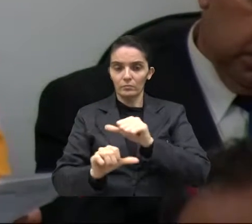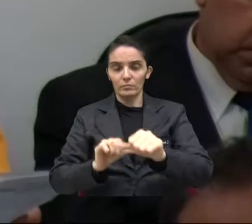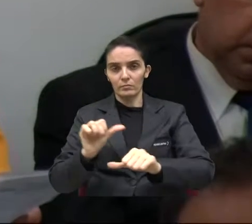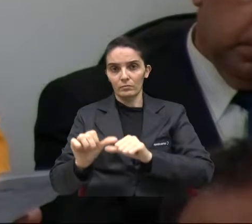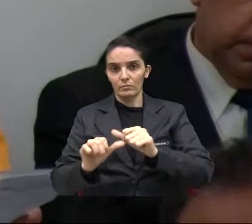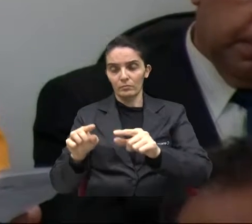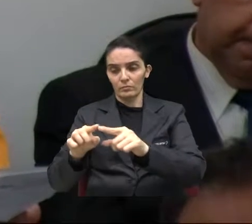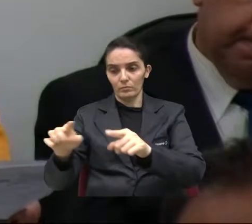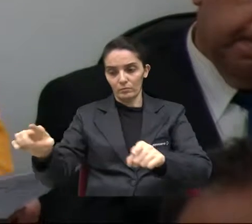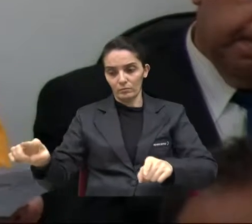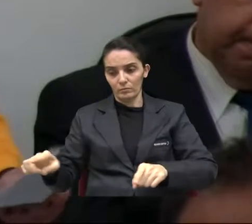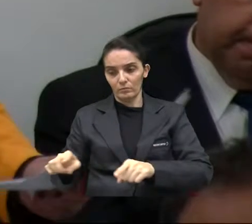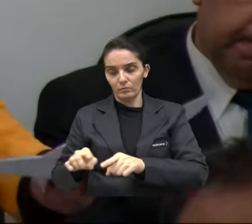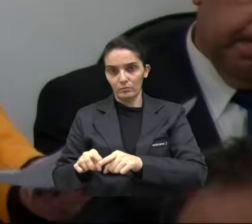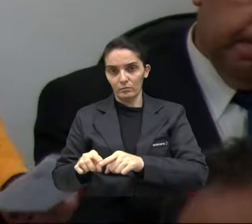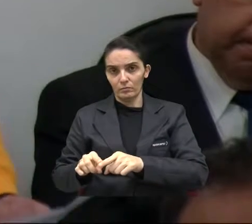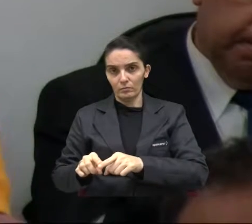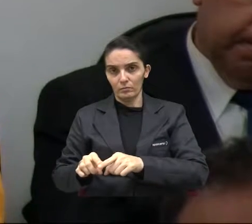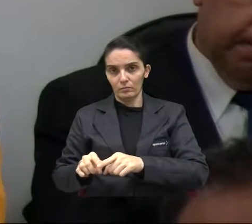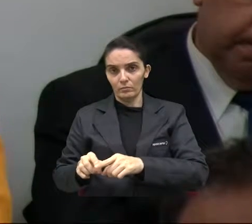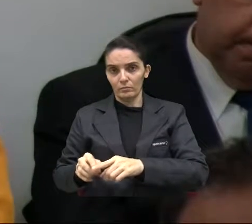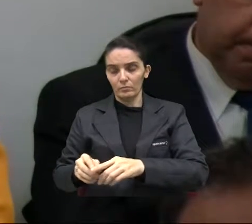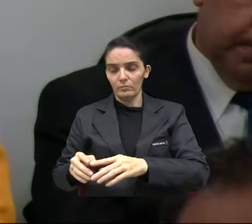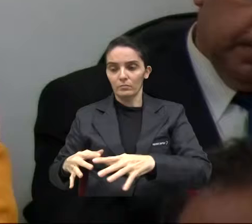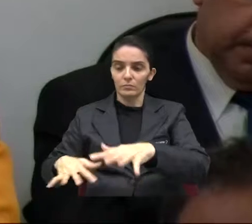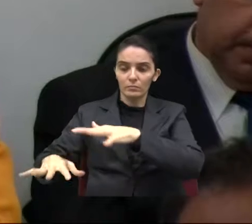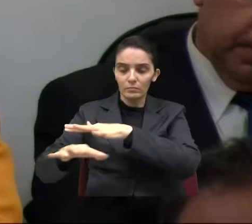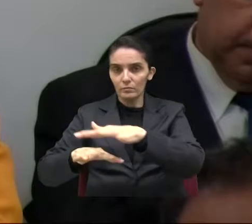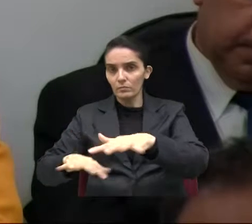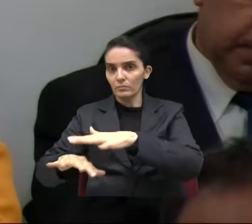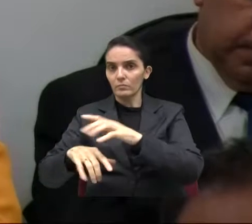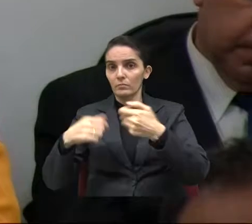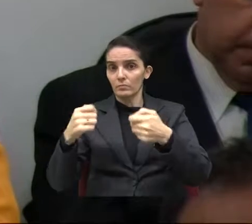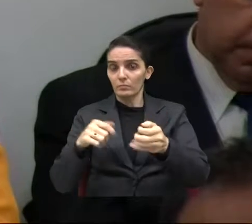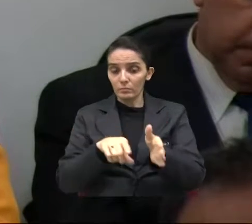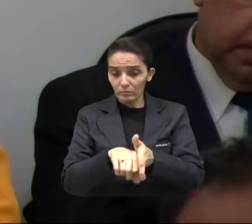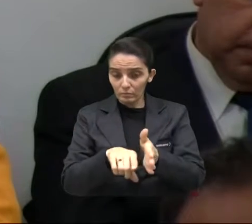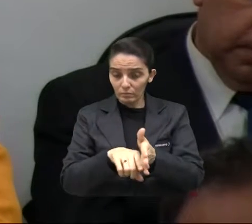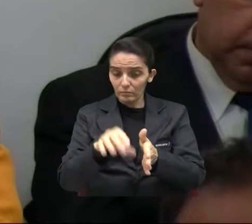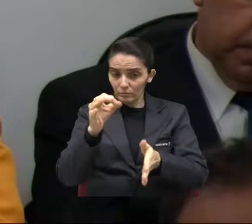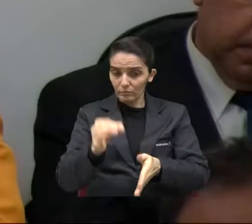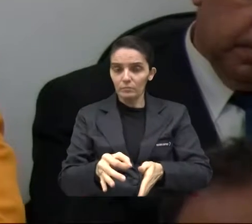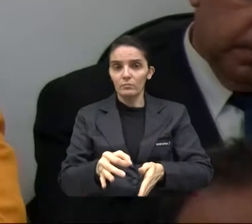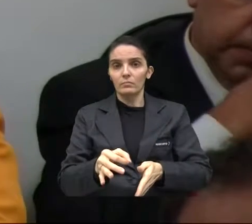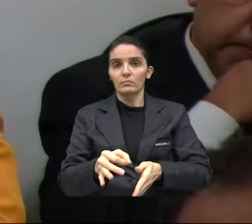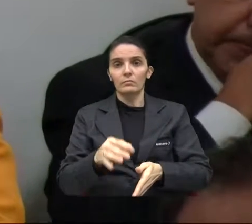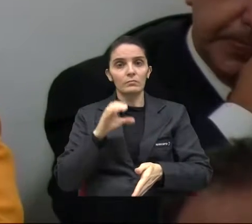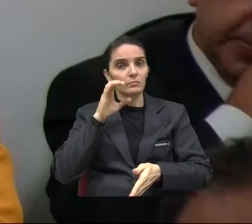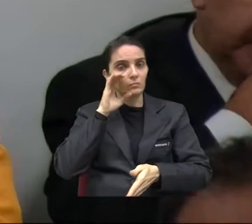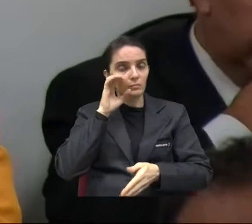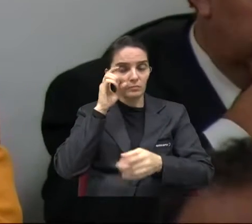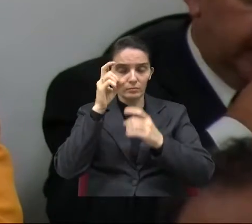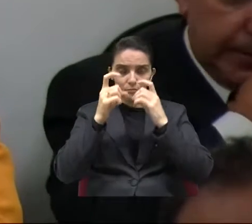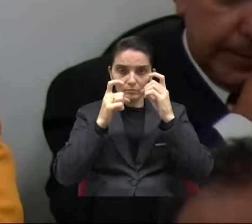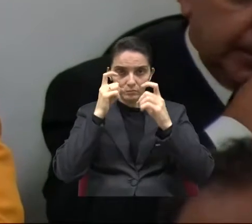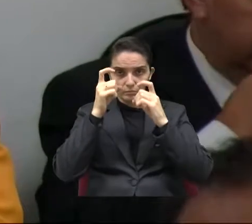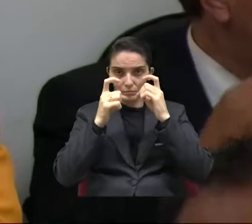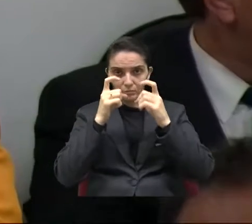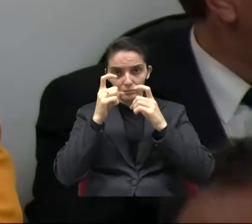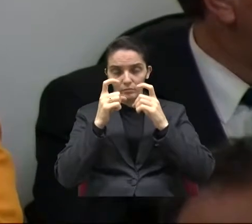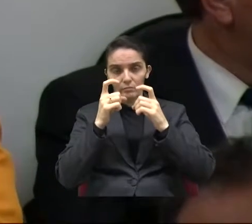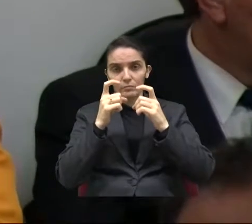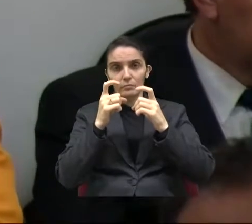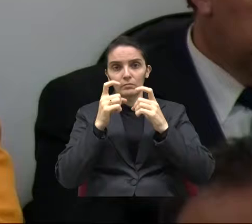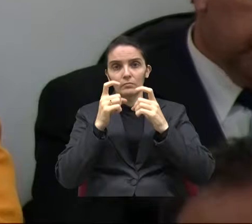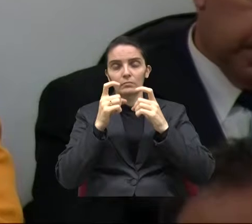mista. Vai ter que fazer um planejamento, um estudo muito sério. E eu tenho muita preocupação, por